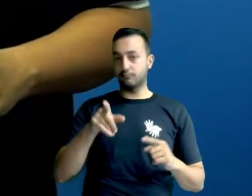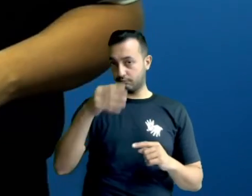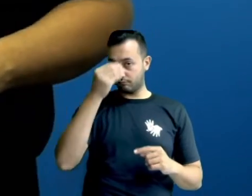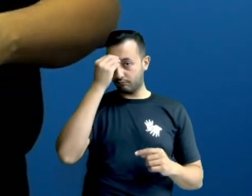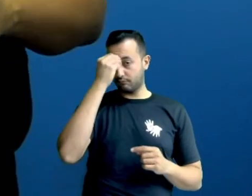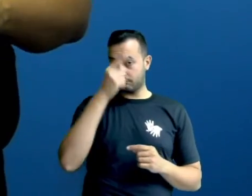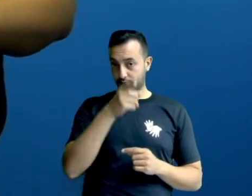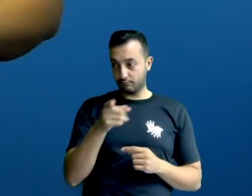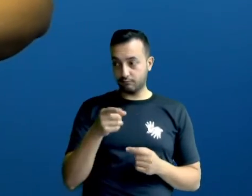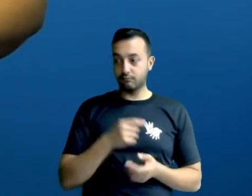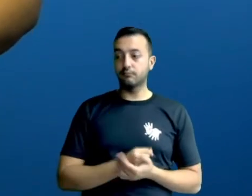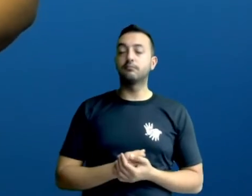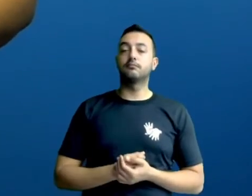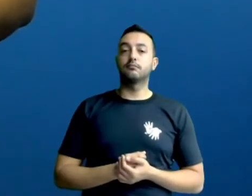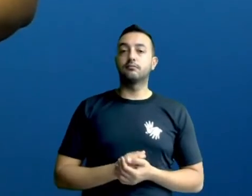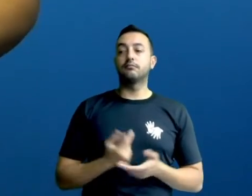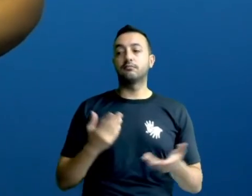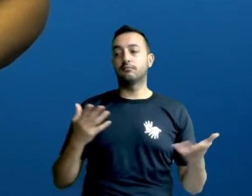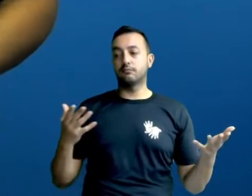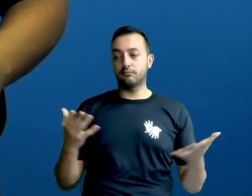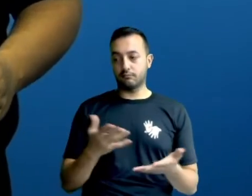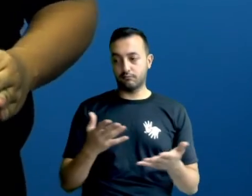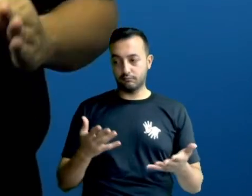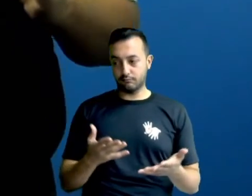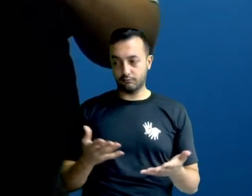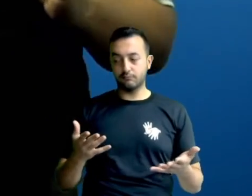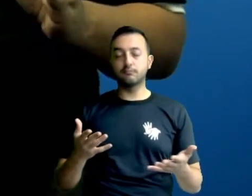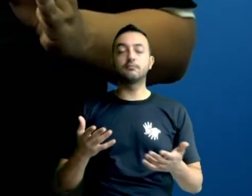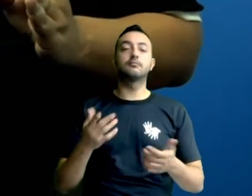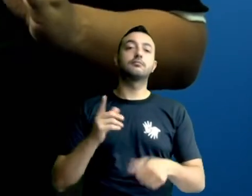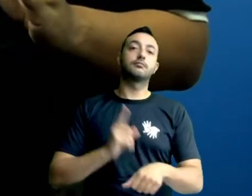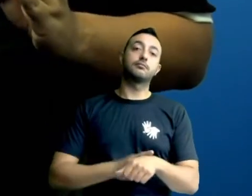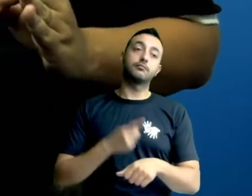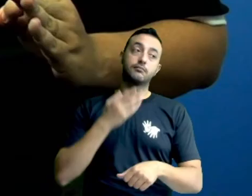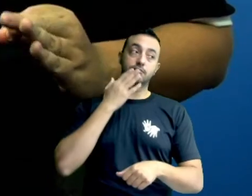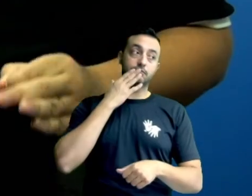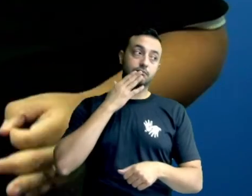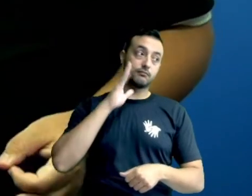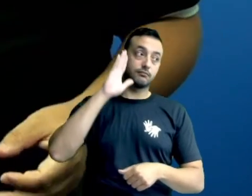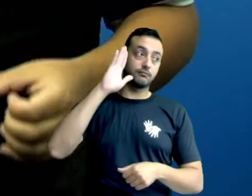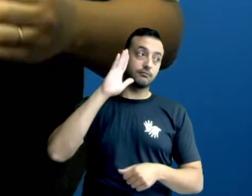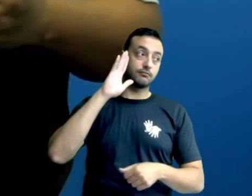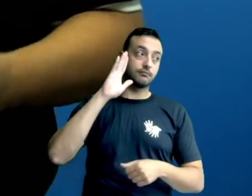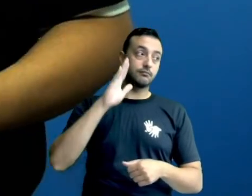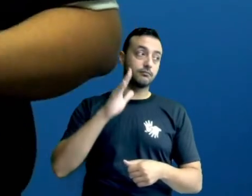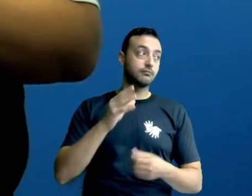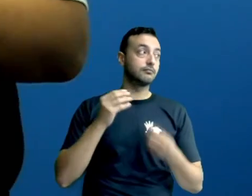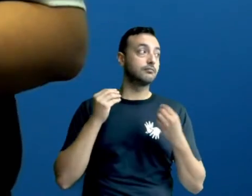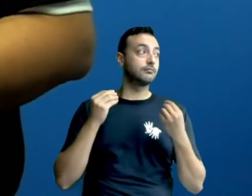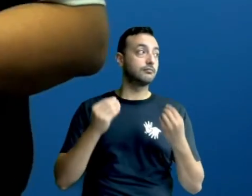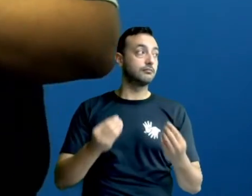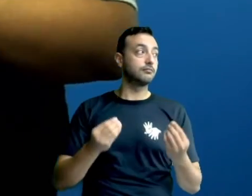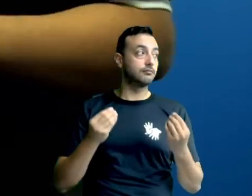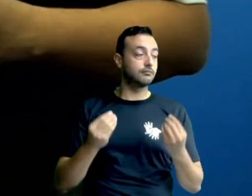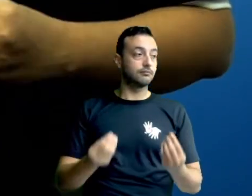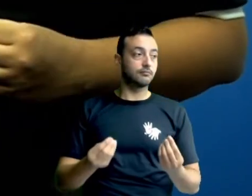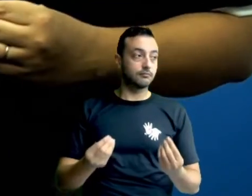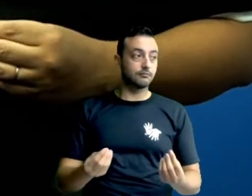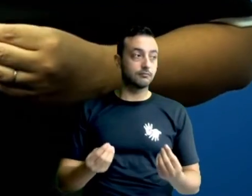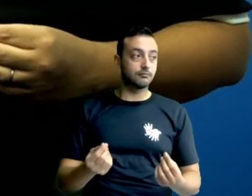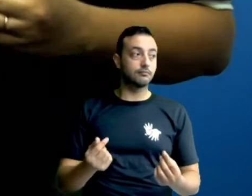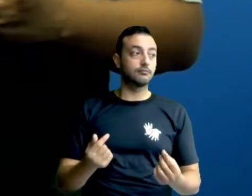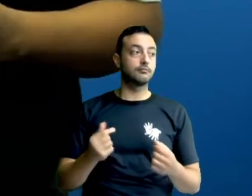esquecer. Agora, chegou aquela hora que o professor prometeu a aula toda. Como professor, eu